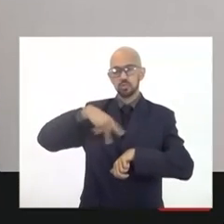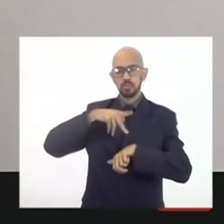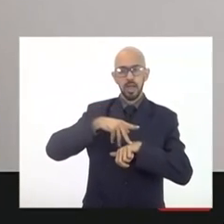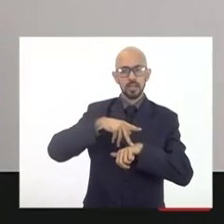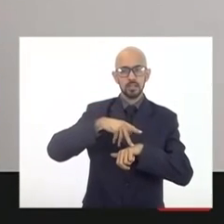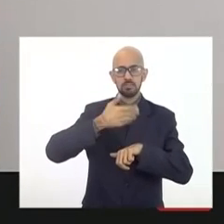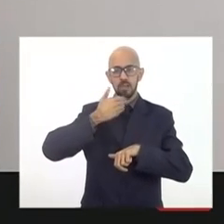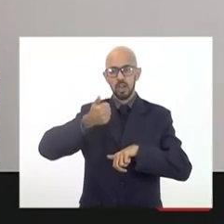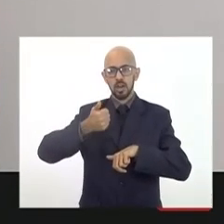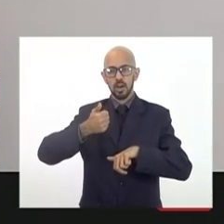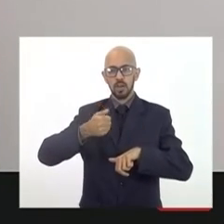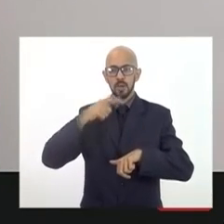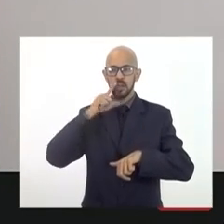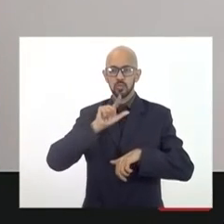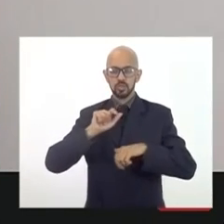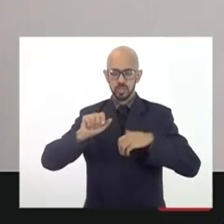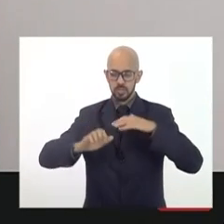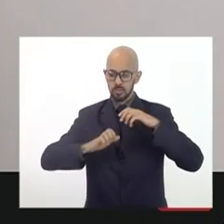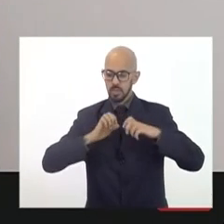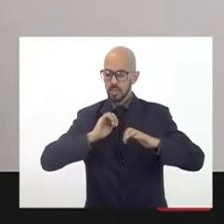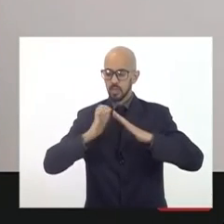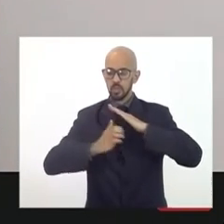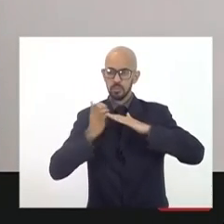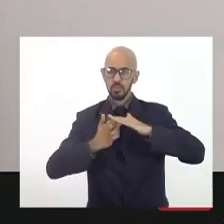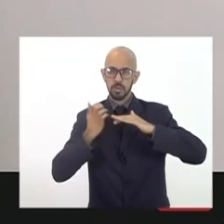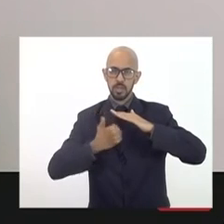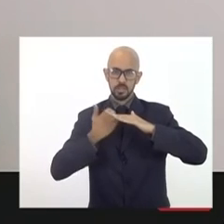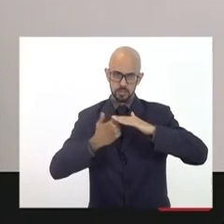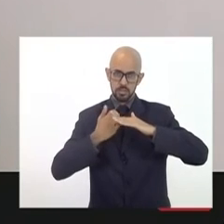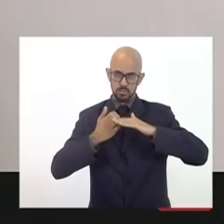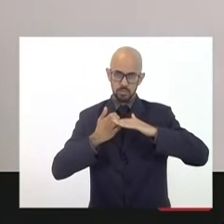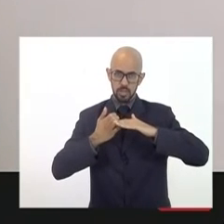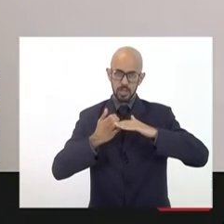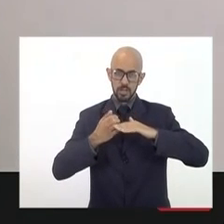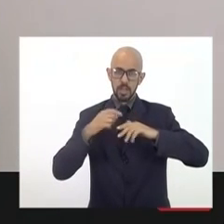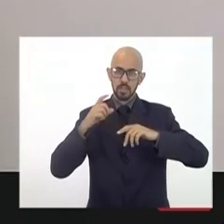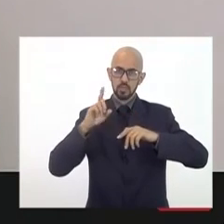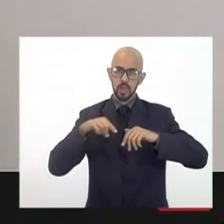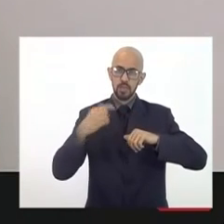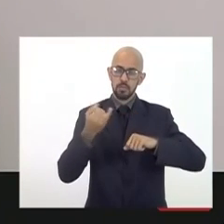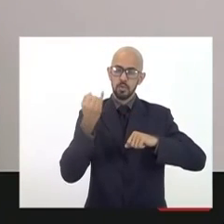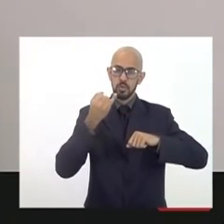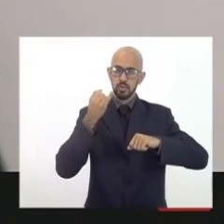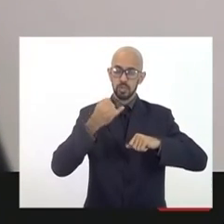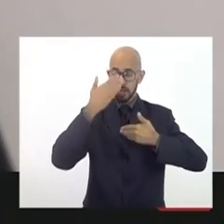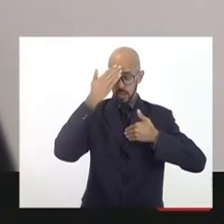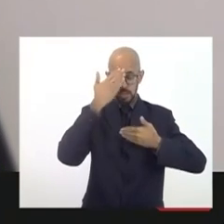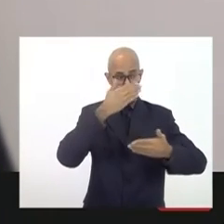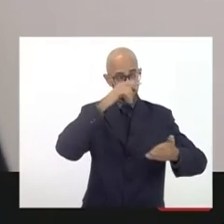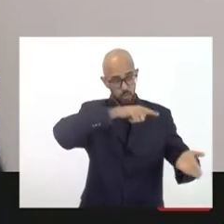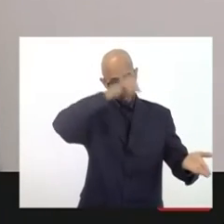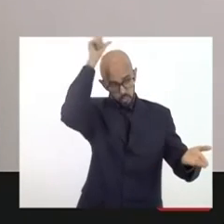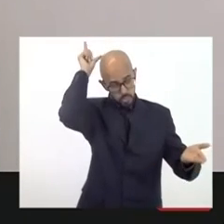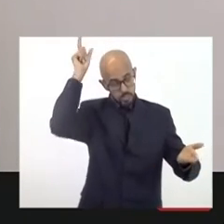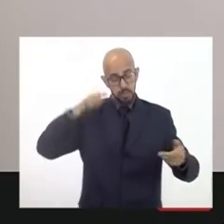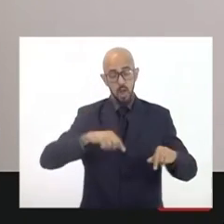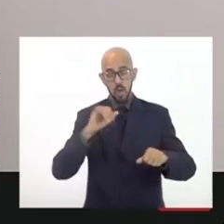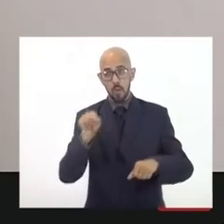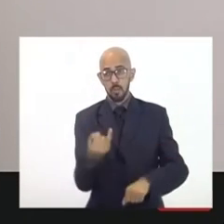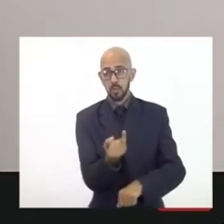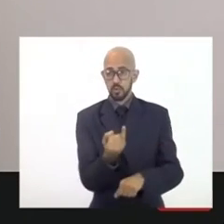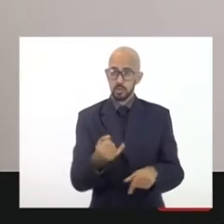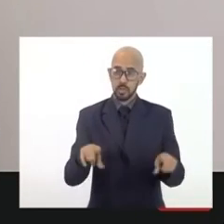alavanque a nossa indústria. Esse debate é um debate muito importante. Então, eu quero agradecer, Luiz Paulo, a oportunidade